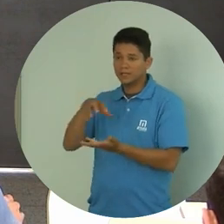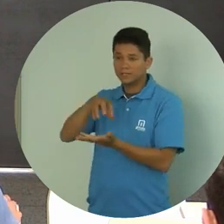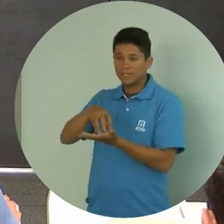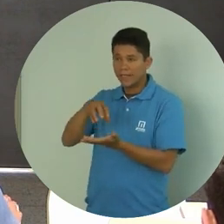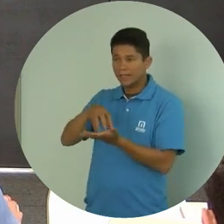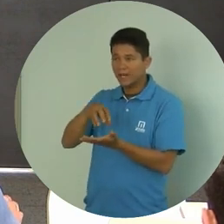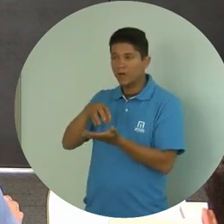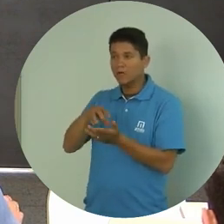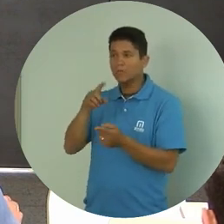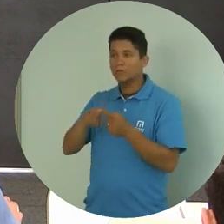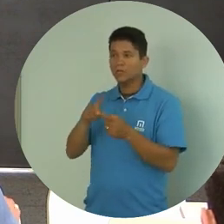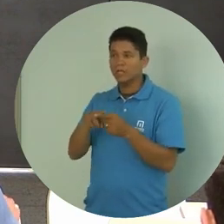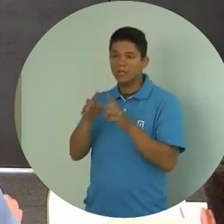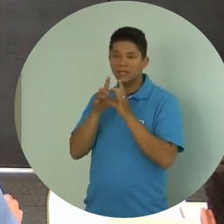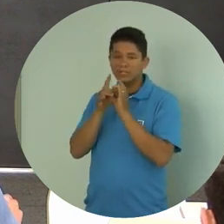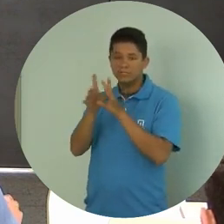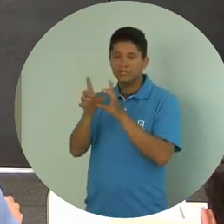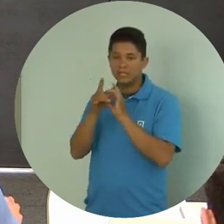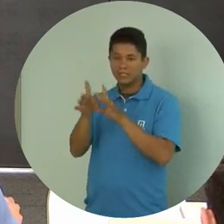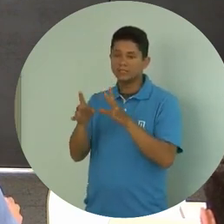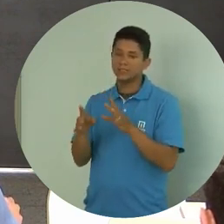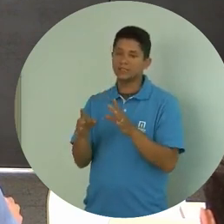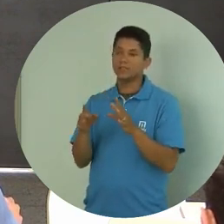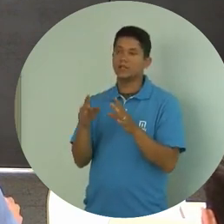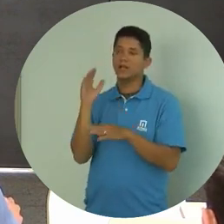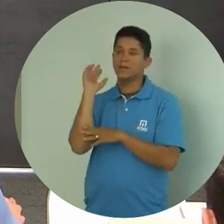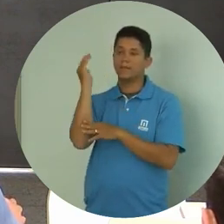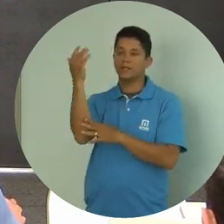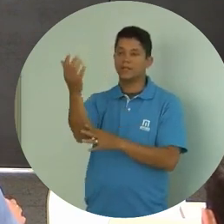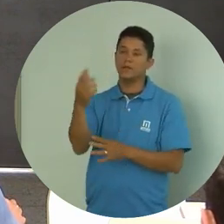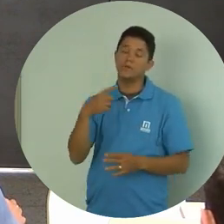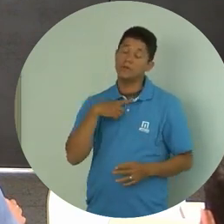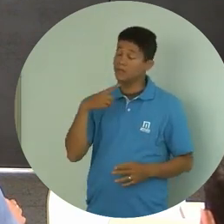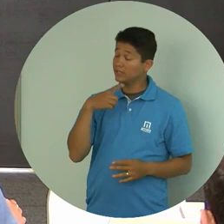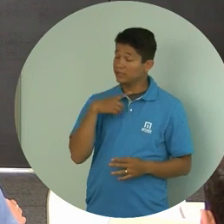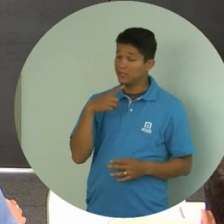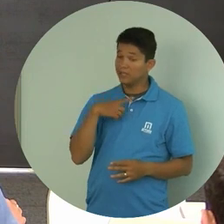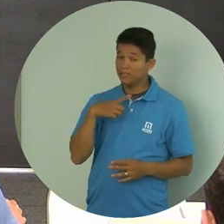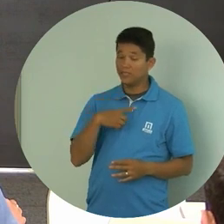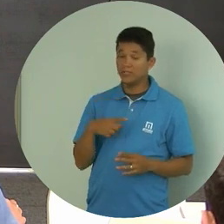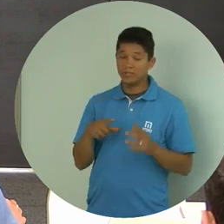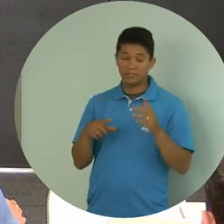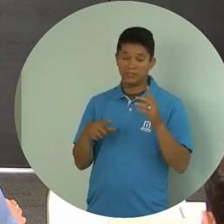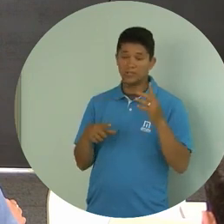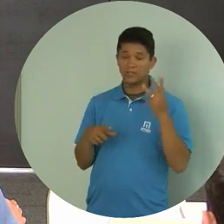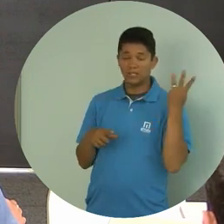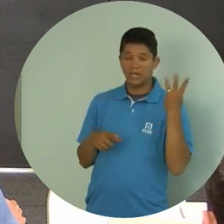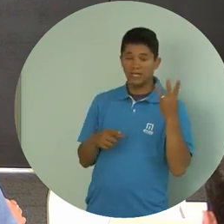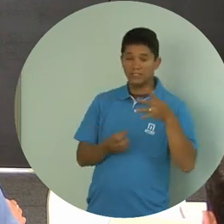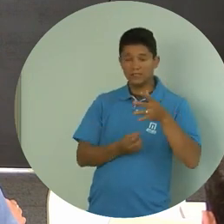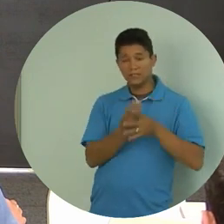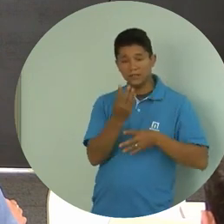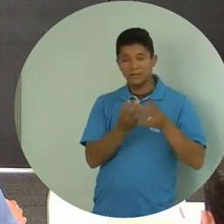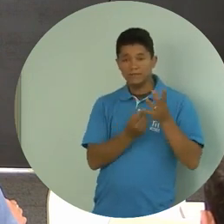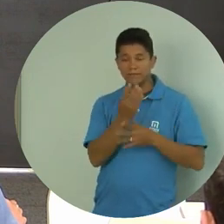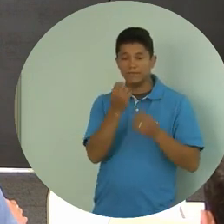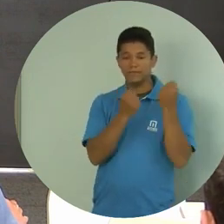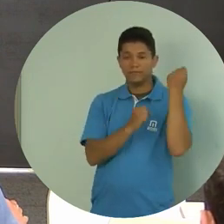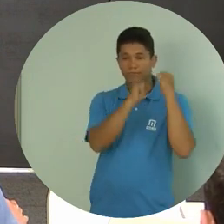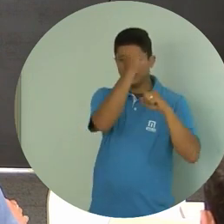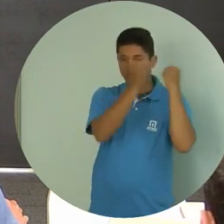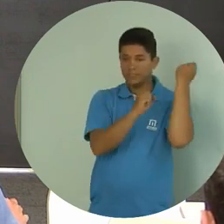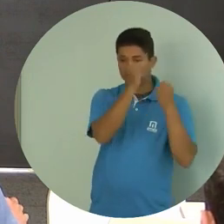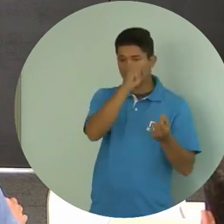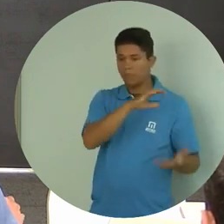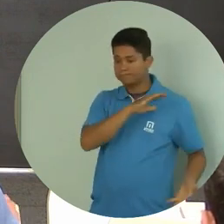de licenças ambientais, e a gente tinha uma gama de 3 fornecedores locais que eles individualmente não conseguiriam nos atender em